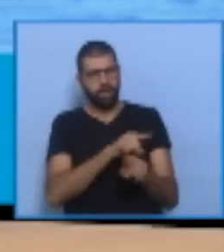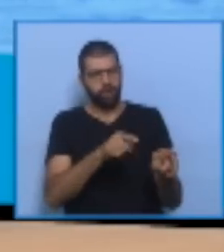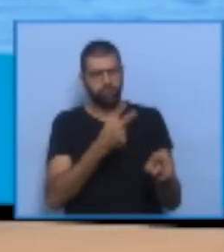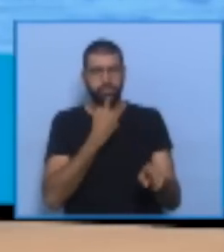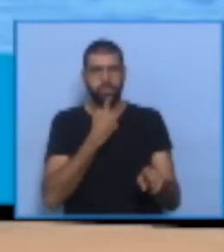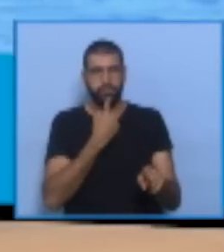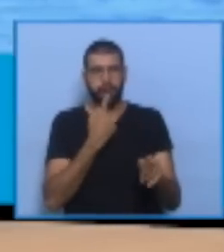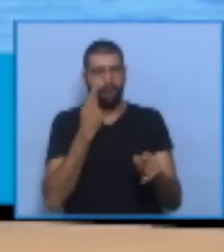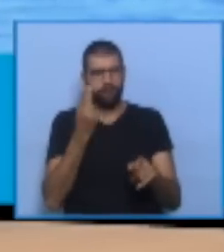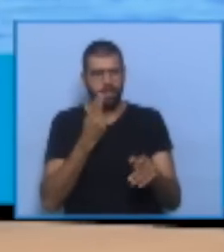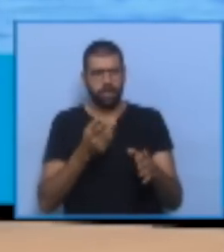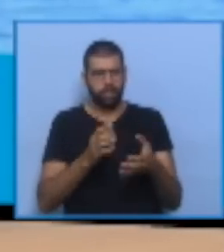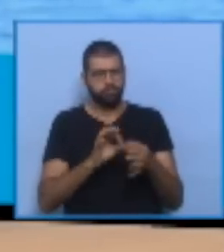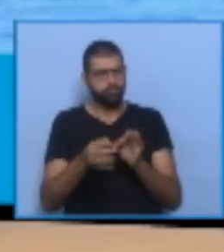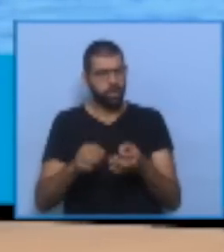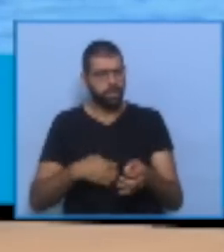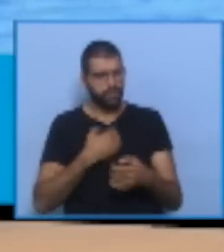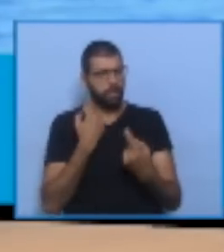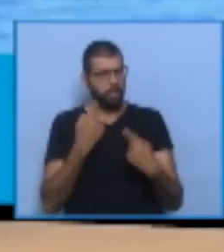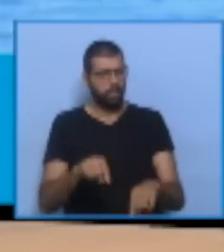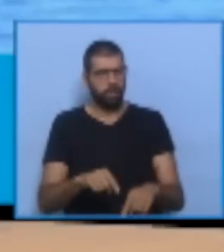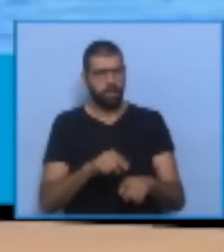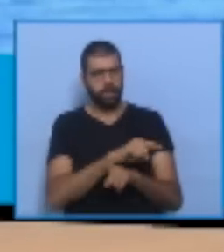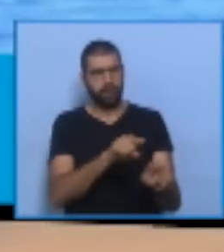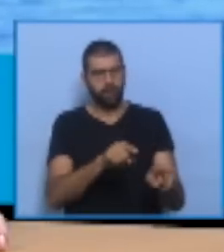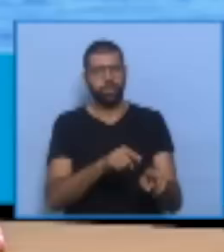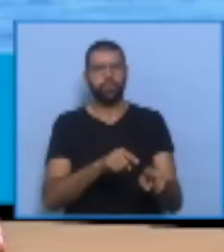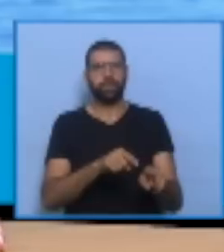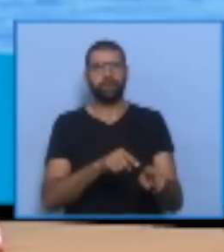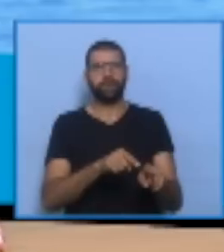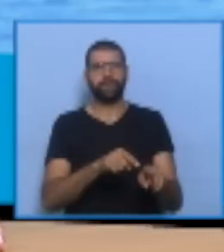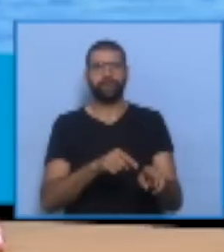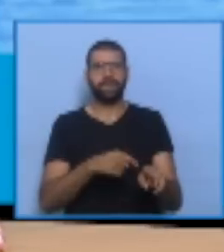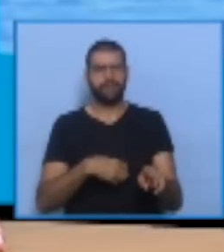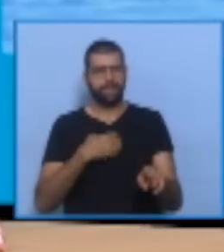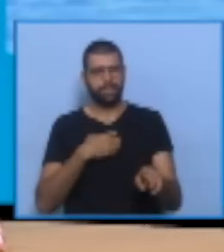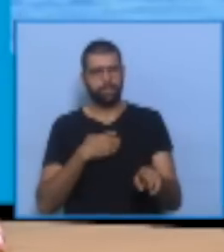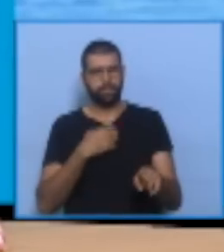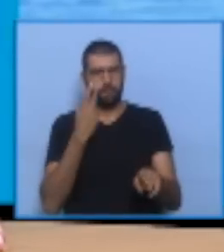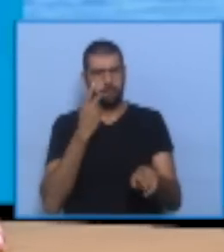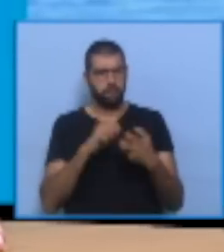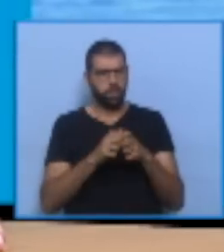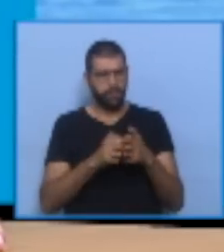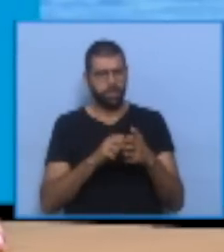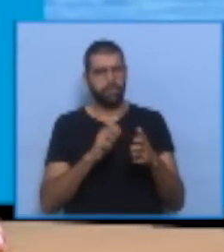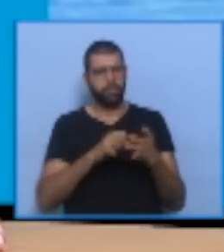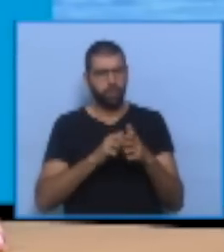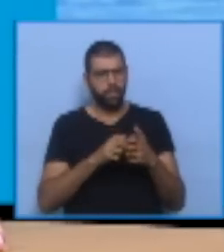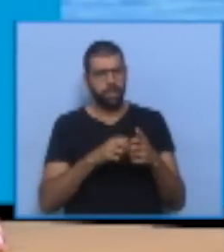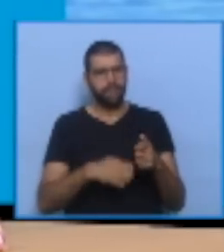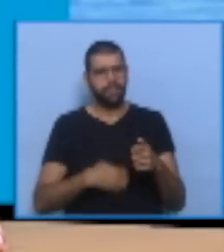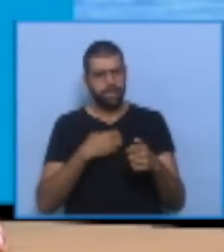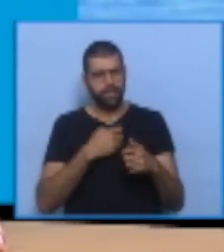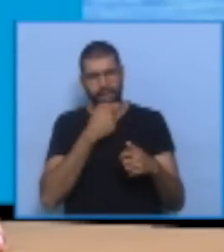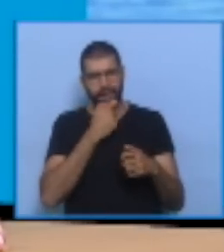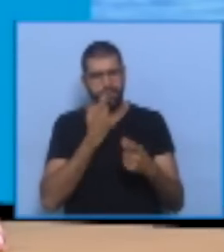que a vida tem sentido e é preciso que eles vivam estes problemas. E viver estes problemas é fazer parte